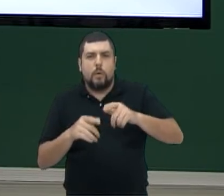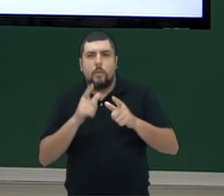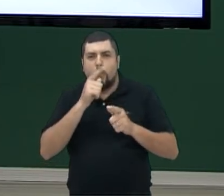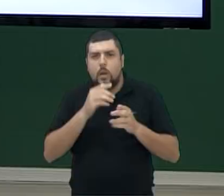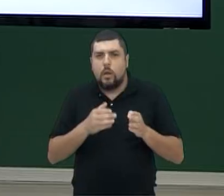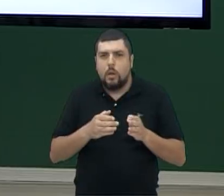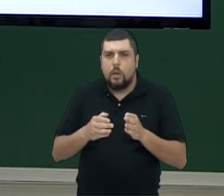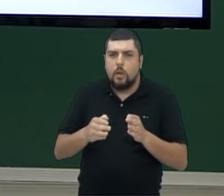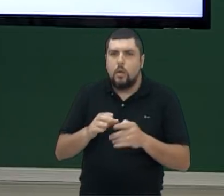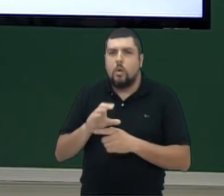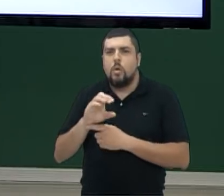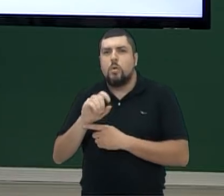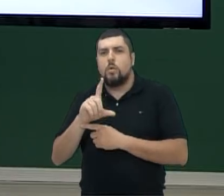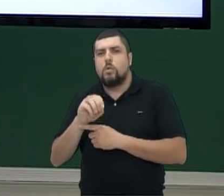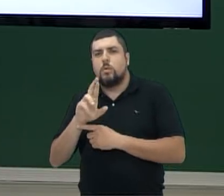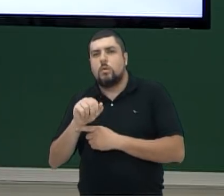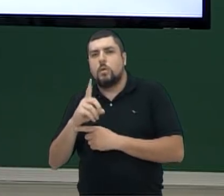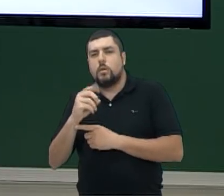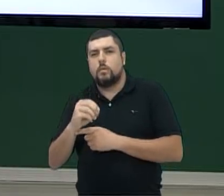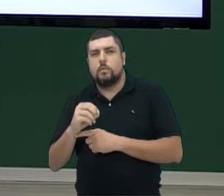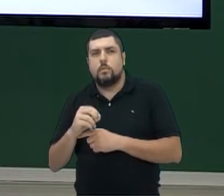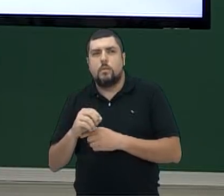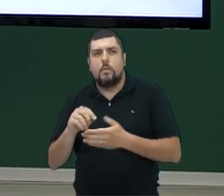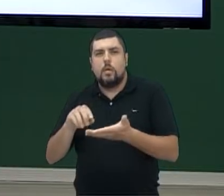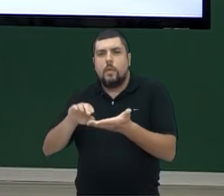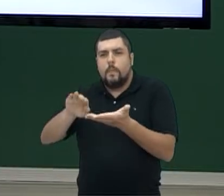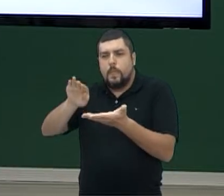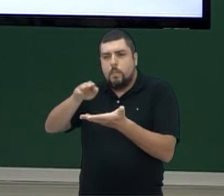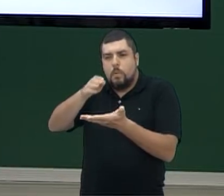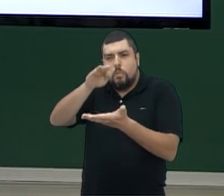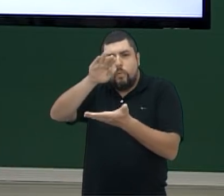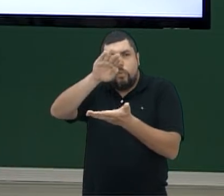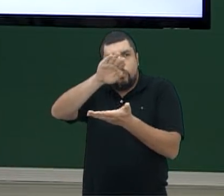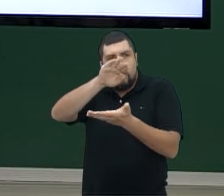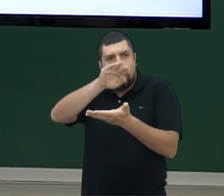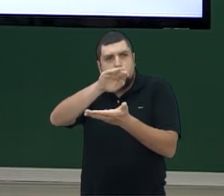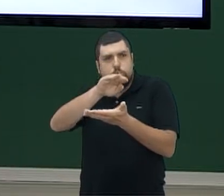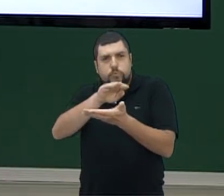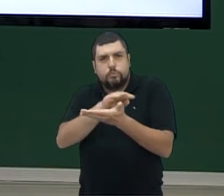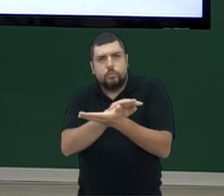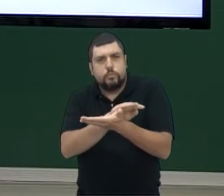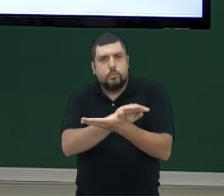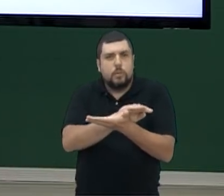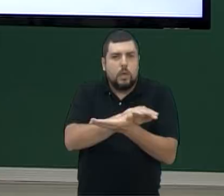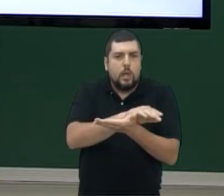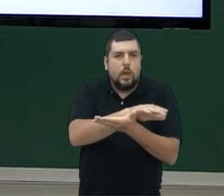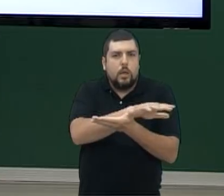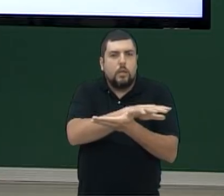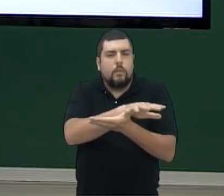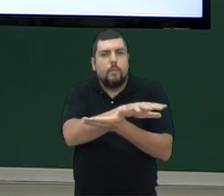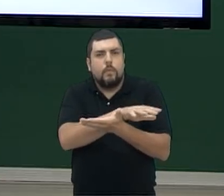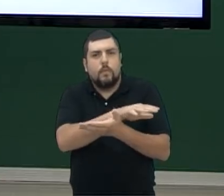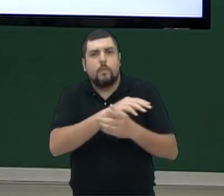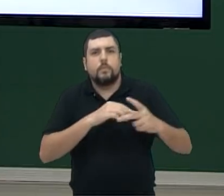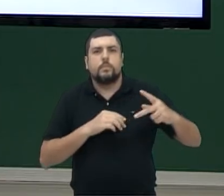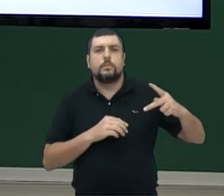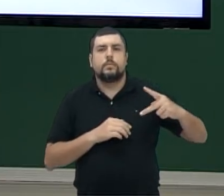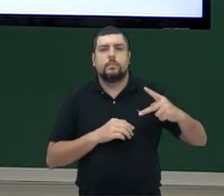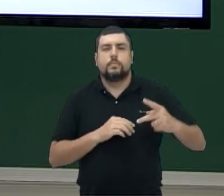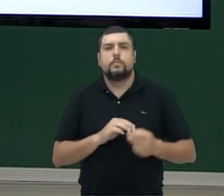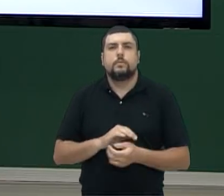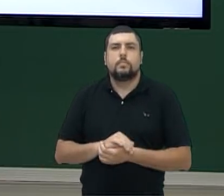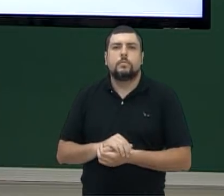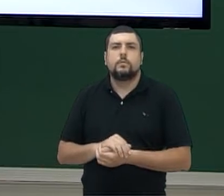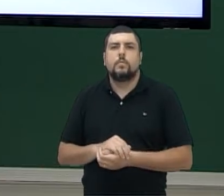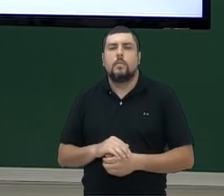E aqui Serra da Nevada e depois a cadeia costeira e o Oceano Pacífico. Então, observando com